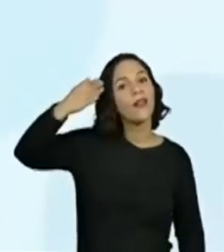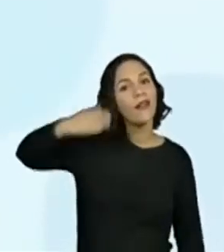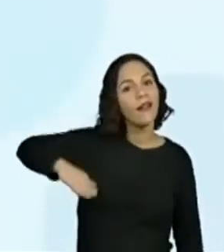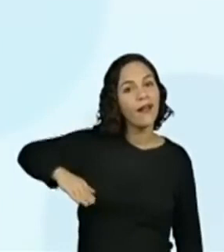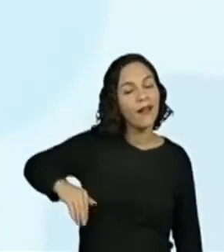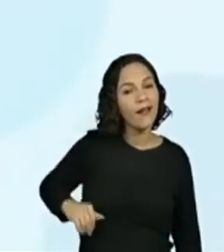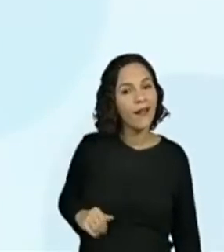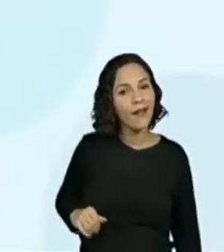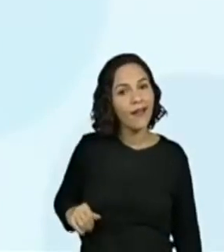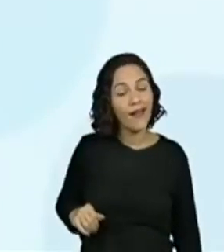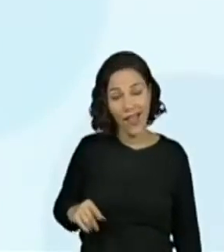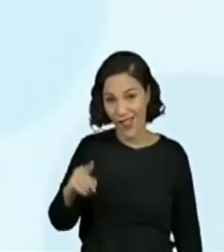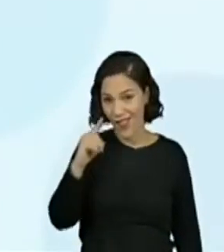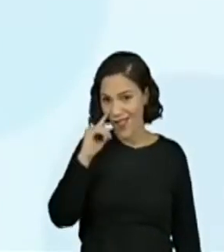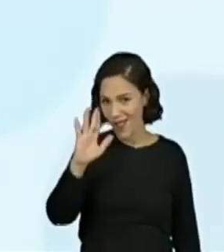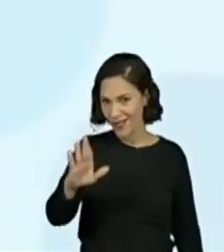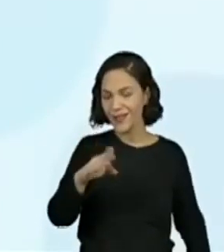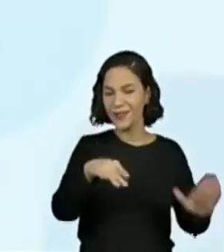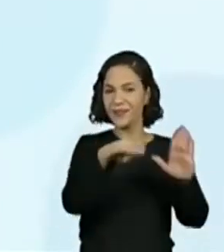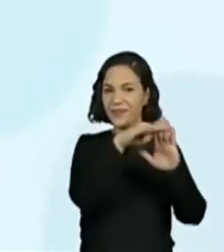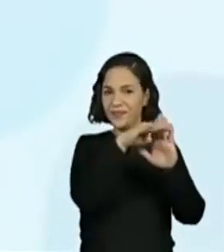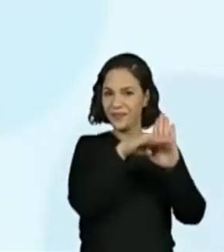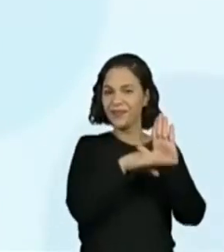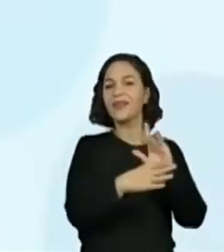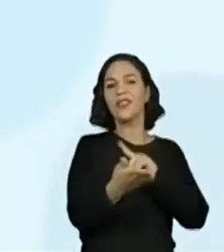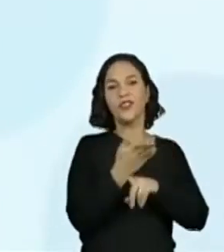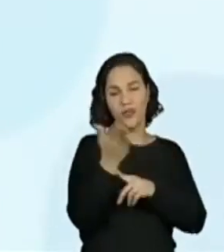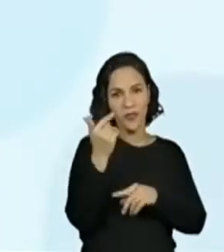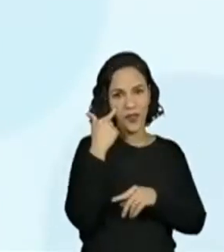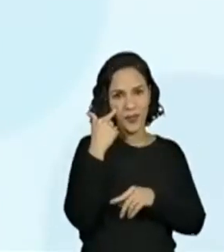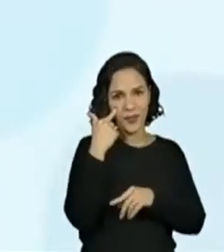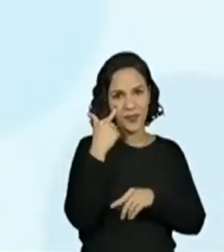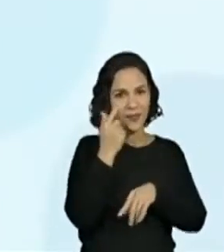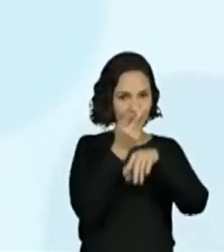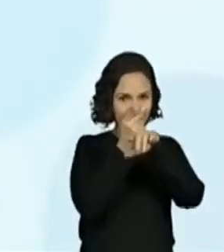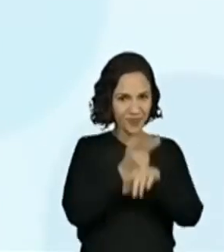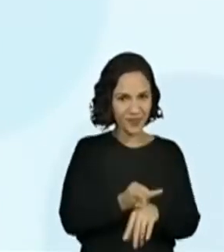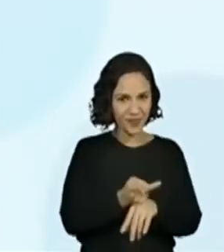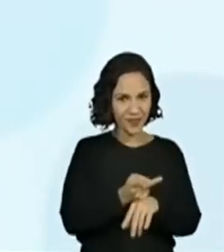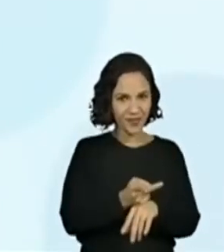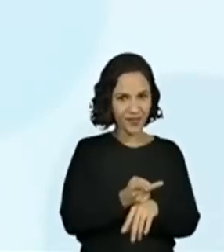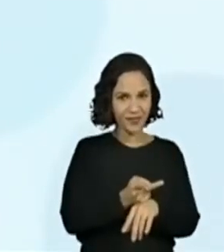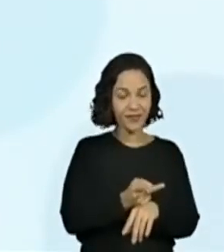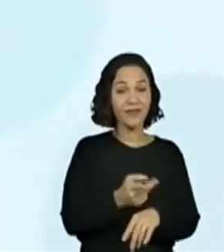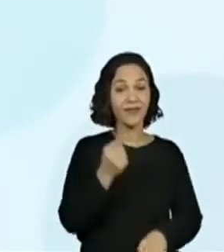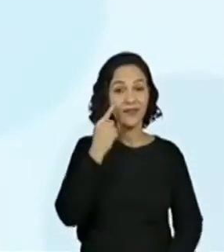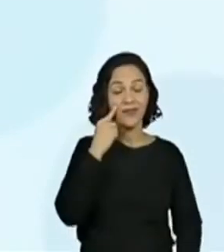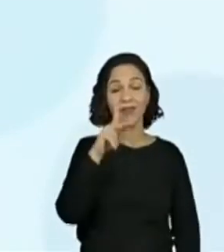É, lá na lista tem uma professora que ajuda. Então, vamos ver na lista vamos ver o nome quem é essa da professora.